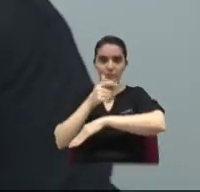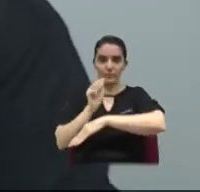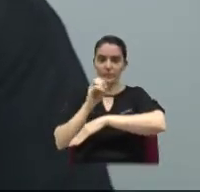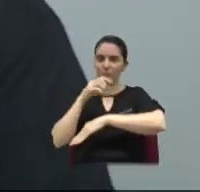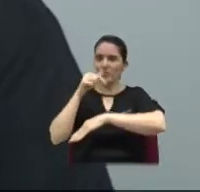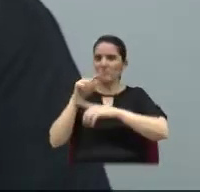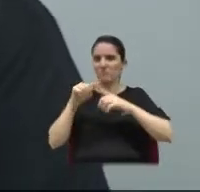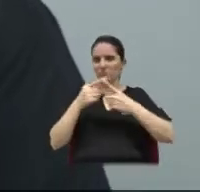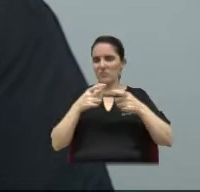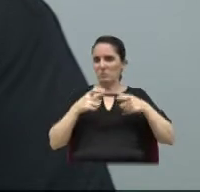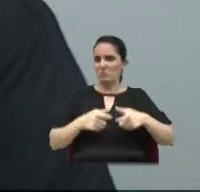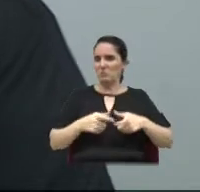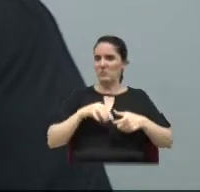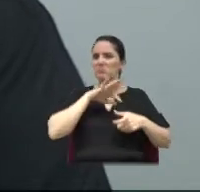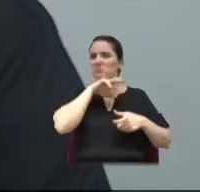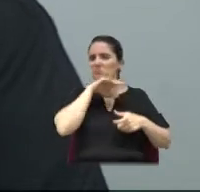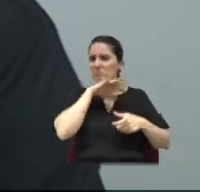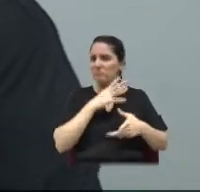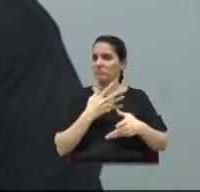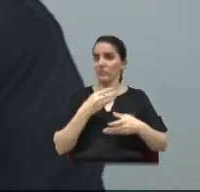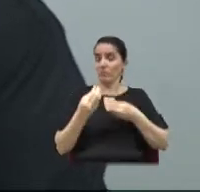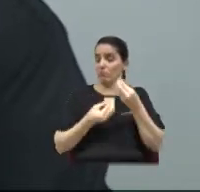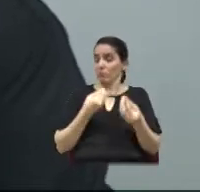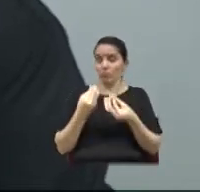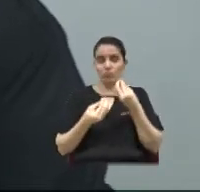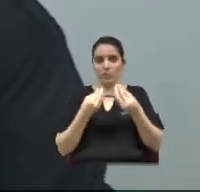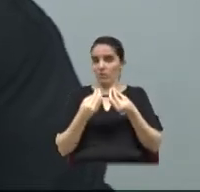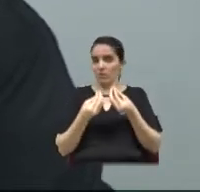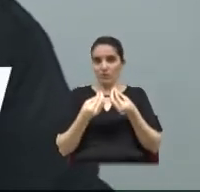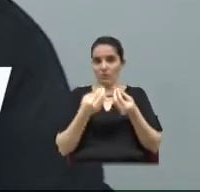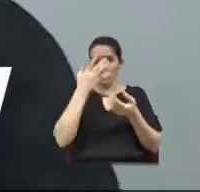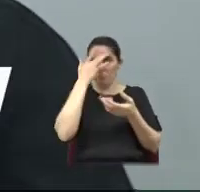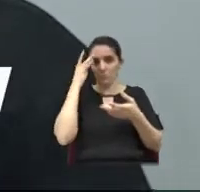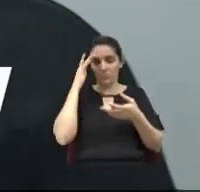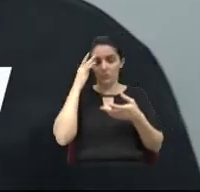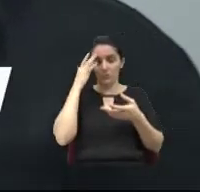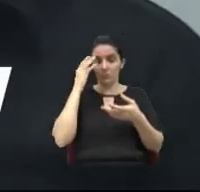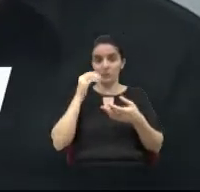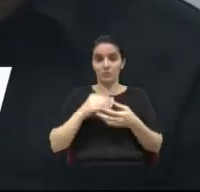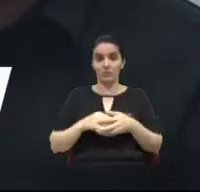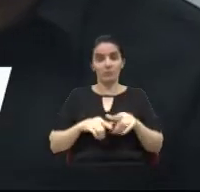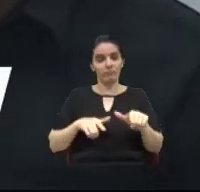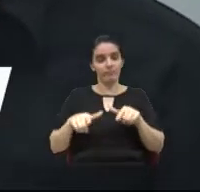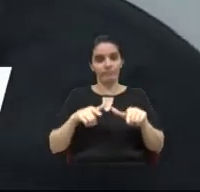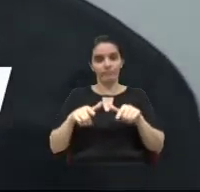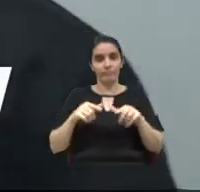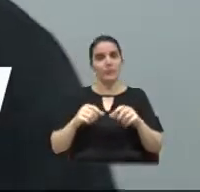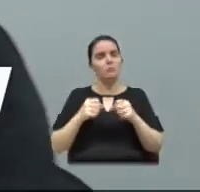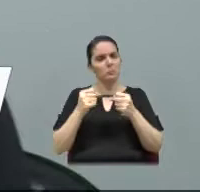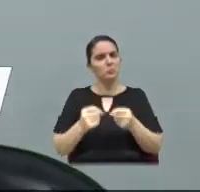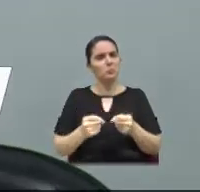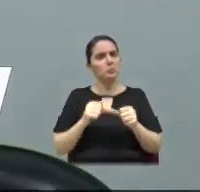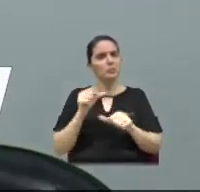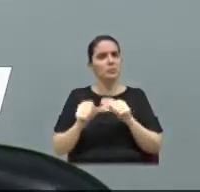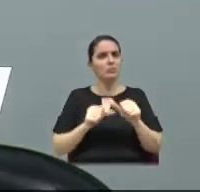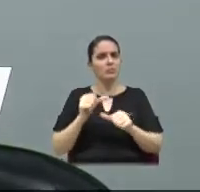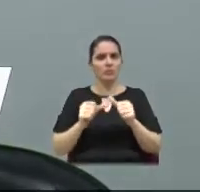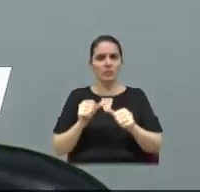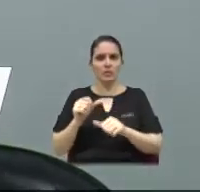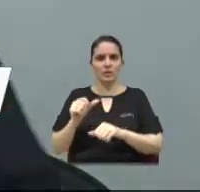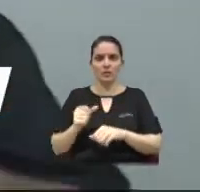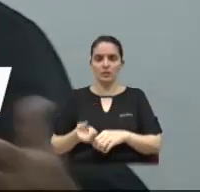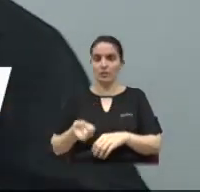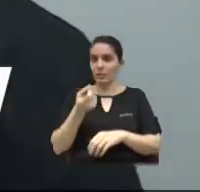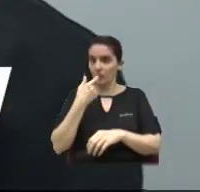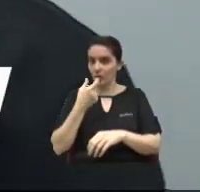insalubre, difícil de acomodação, e existia a possibilidade de troca da farmácia,